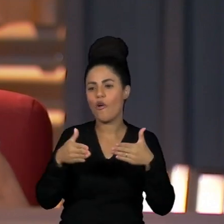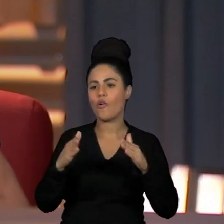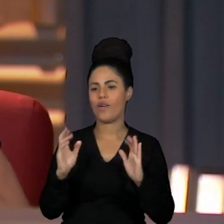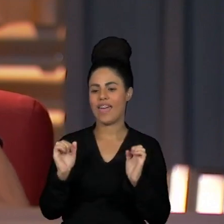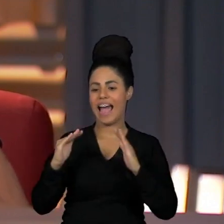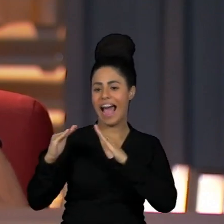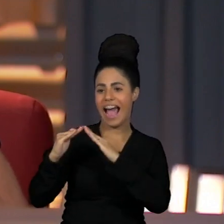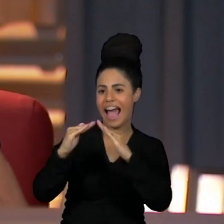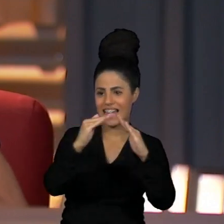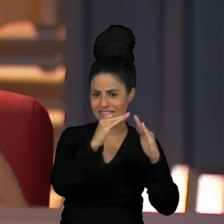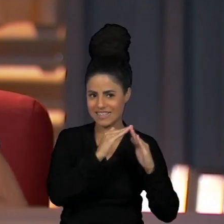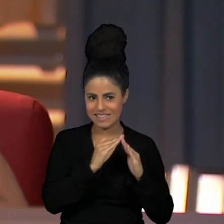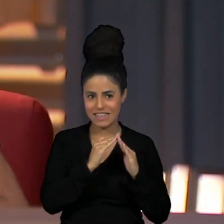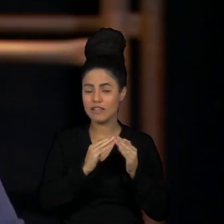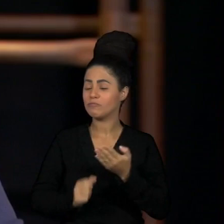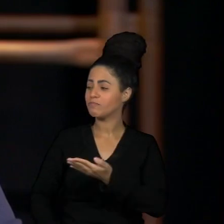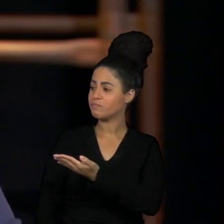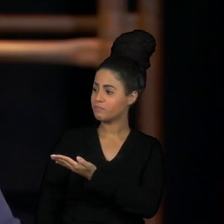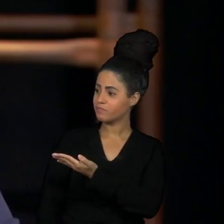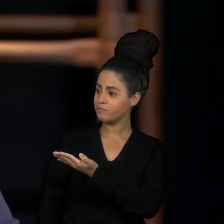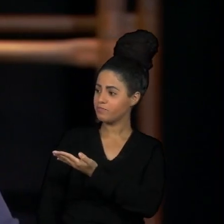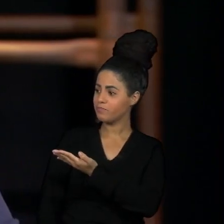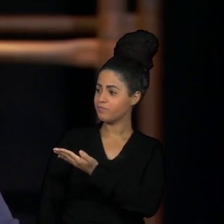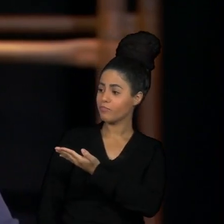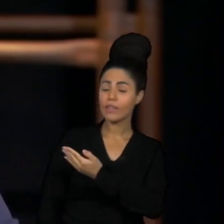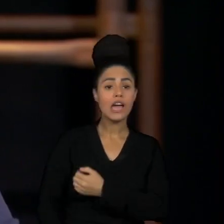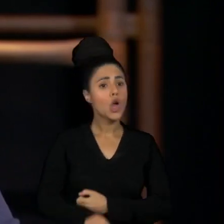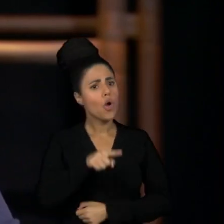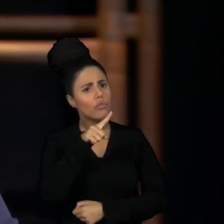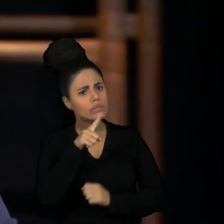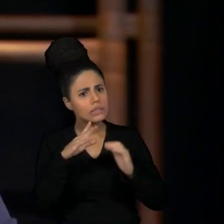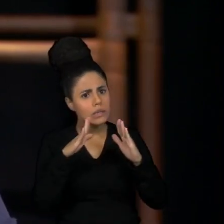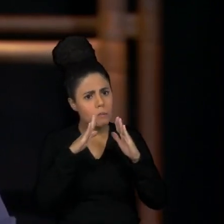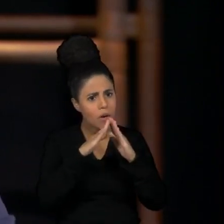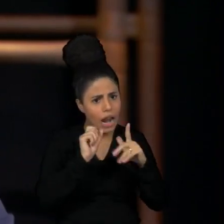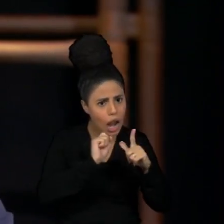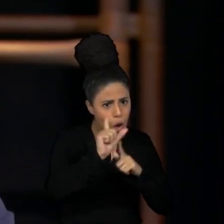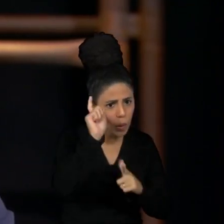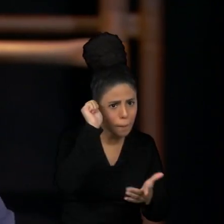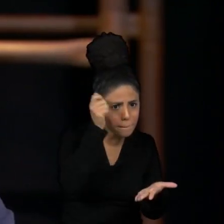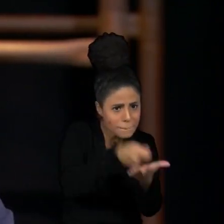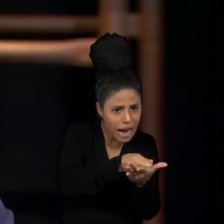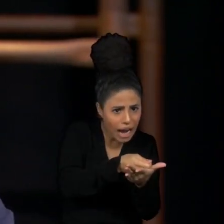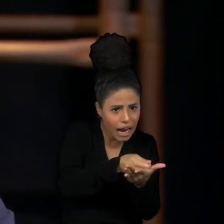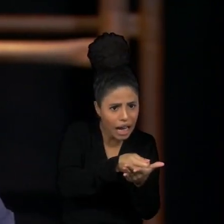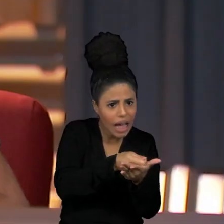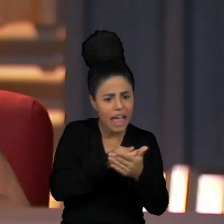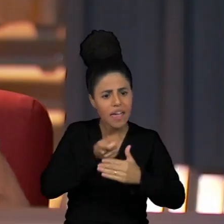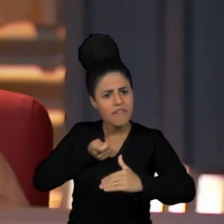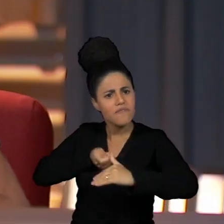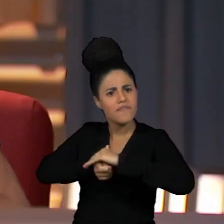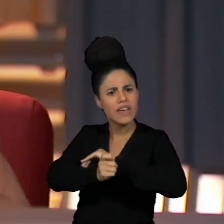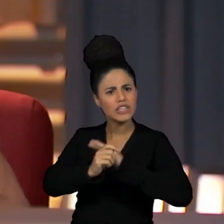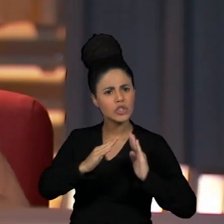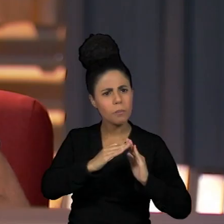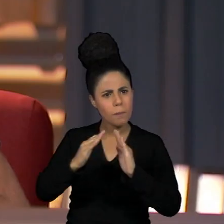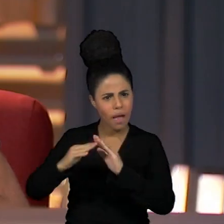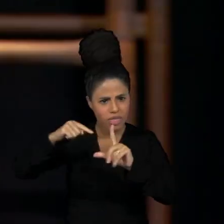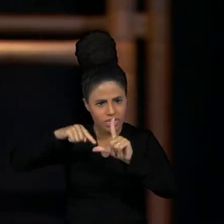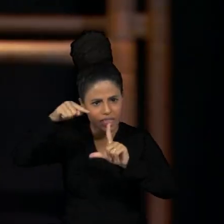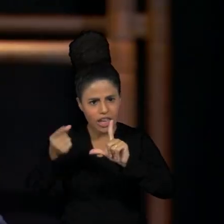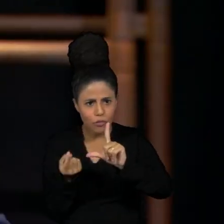outro investimento na Bolsa de Valores. Você mora de aluguel Moro de e aluguel investe em imóveis. na Bolsa de